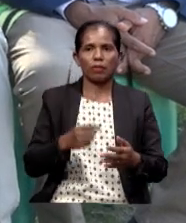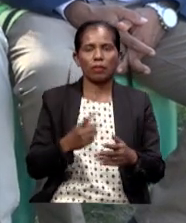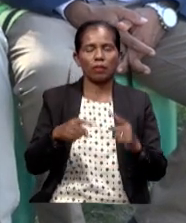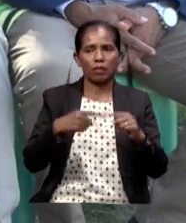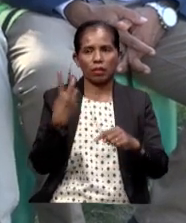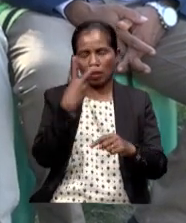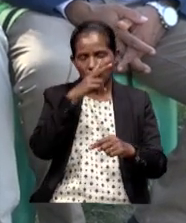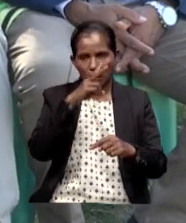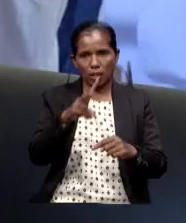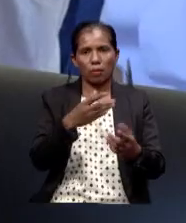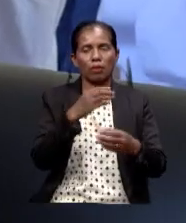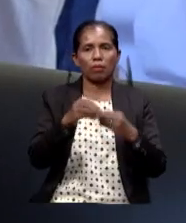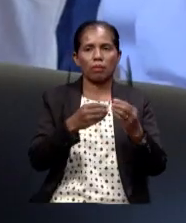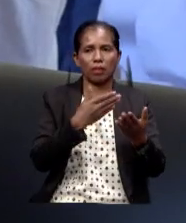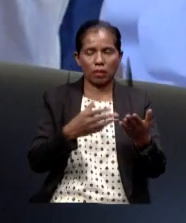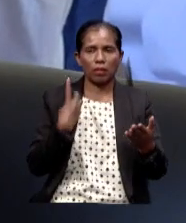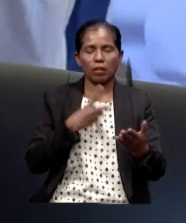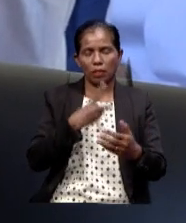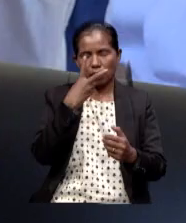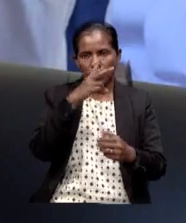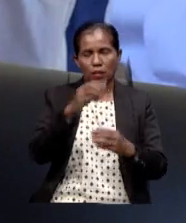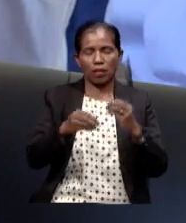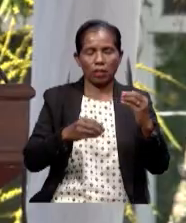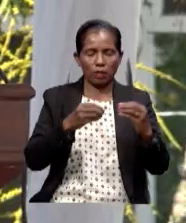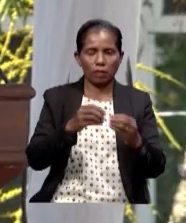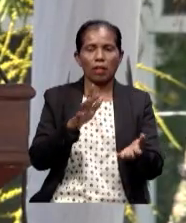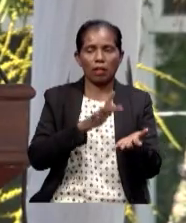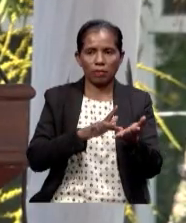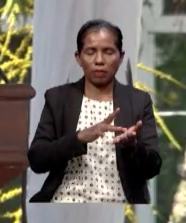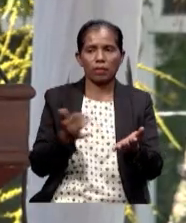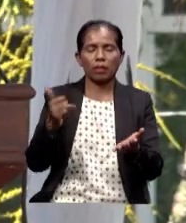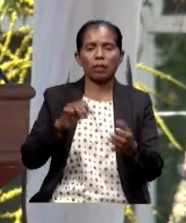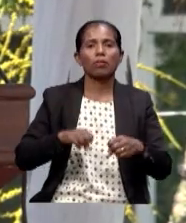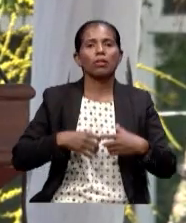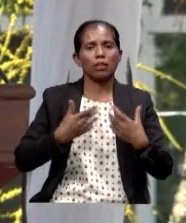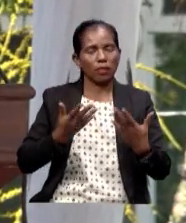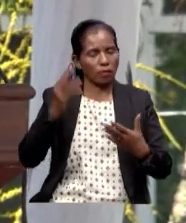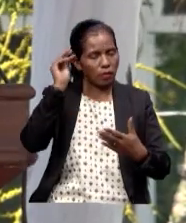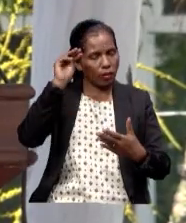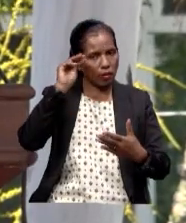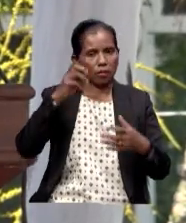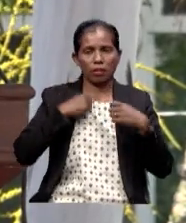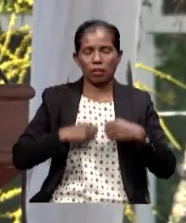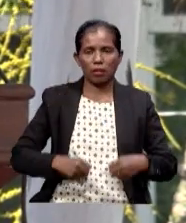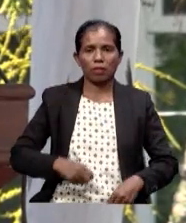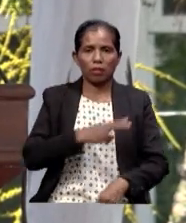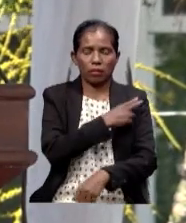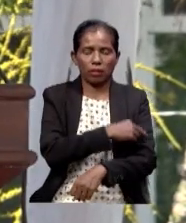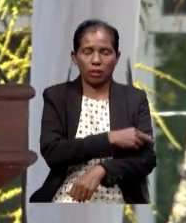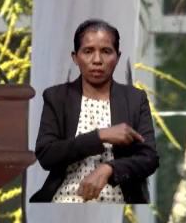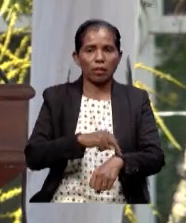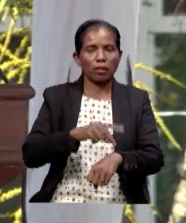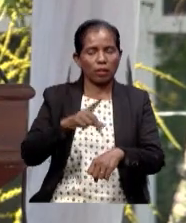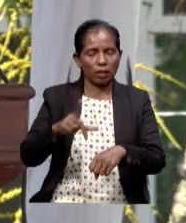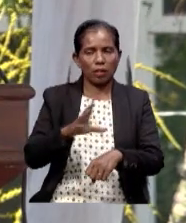a equipamentos médicos e tamos haré com a ba aí moro cira o ensino do Ministério da Saúde ou Hospital Nacional Guido